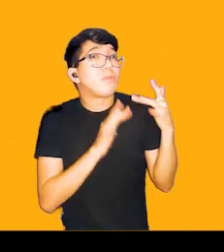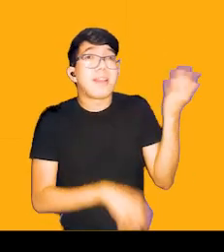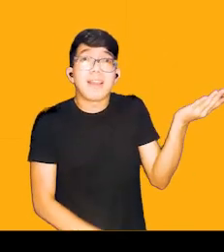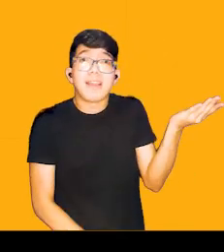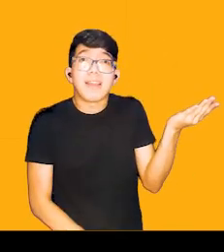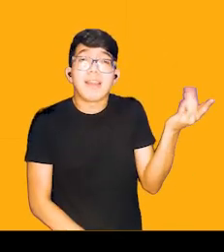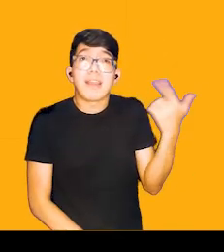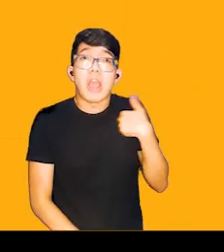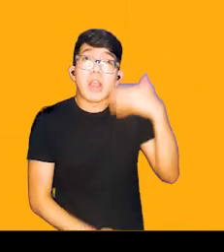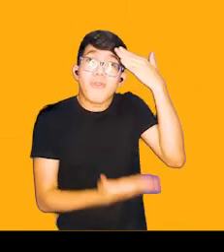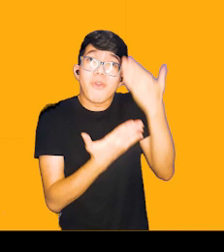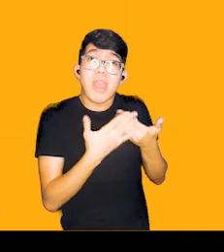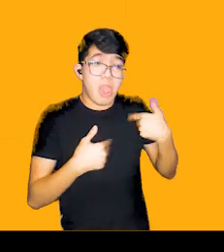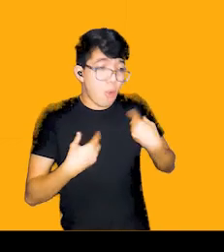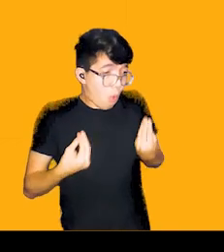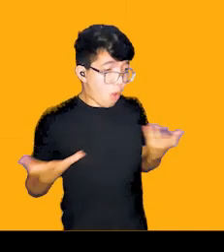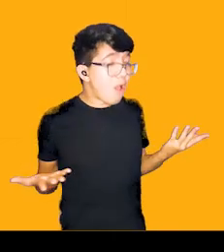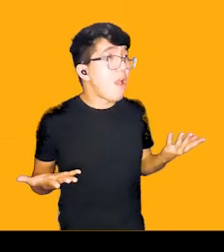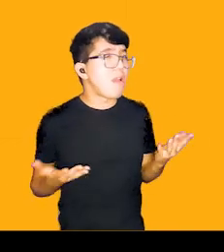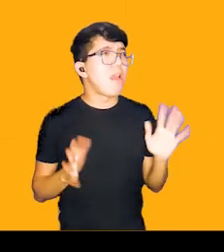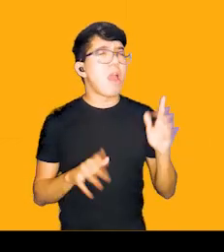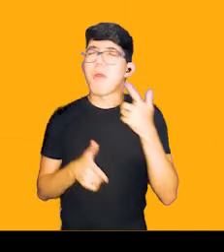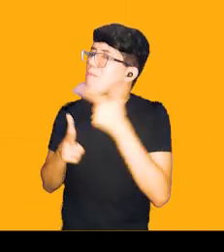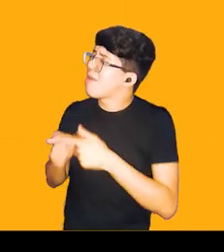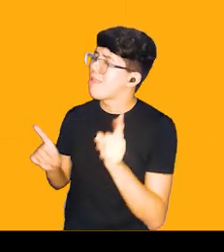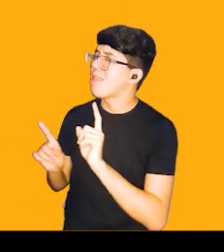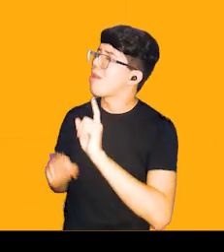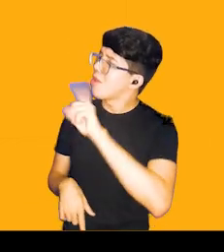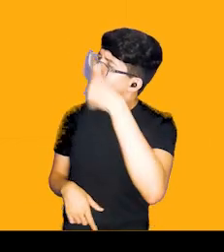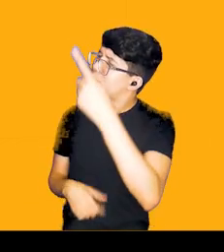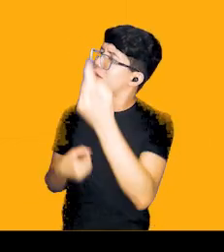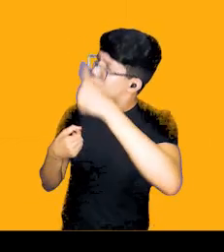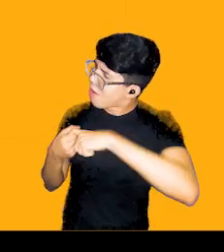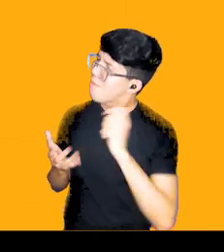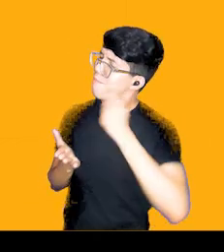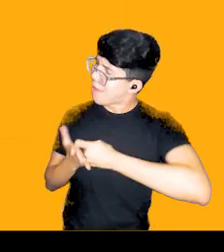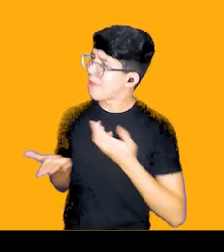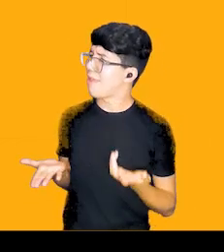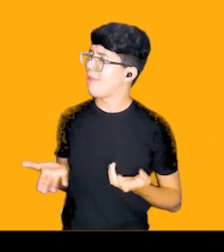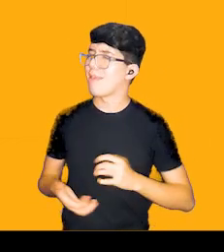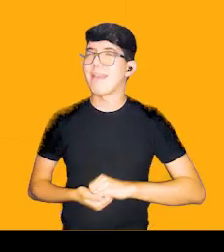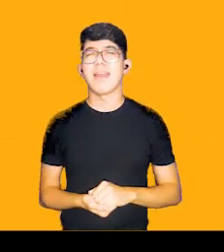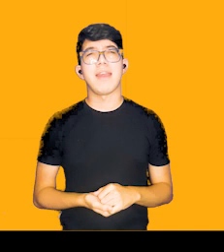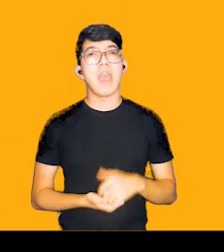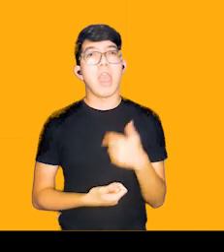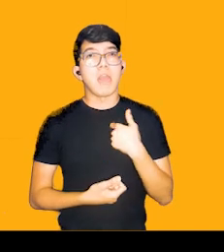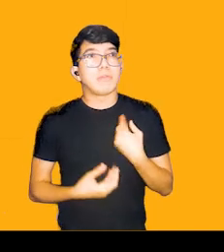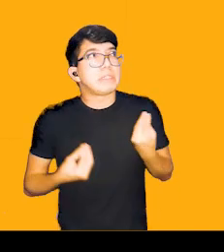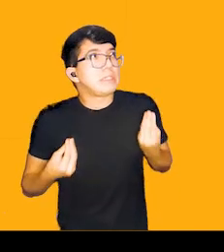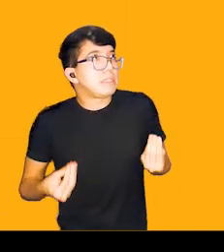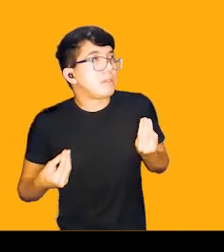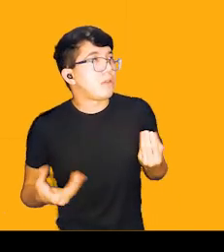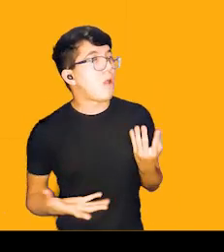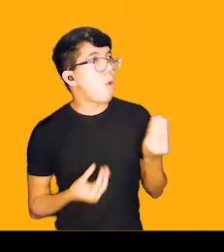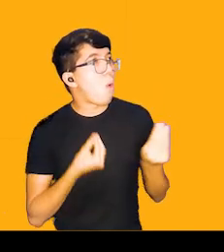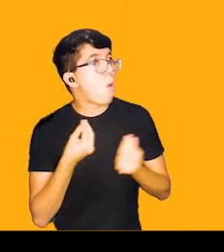"Como assim?" Ele falou: "É, não, aqui não tem esse problema não, cara. Pode ir embora, semana que vem tu passa aí e paga." Isso me impressionou